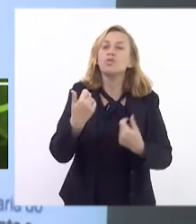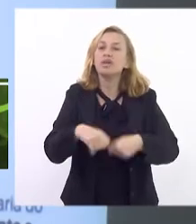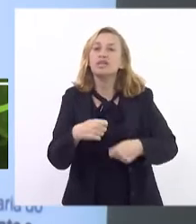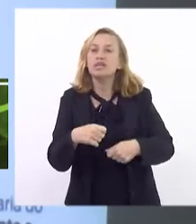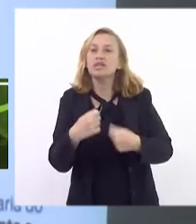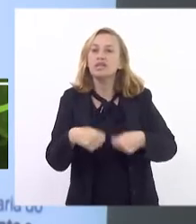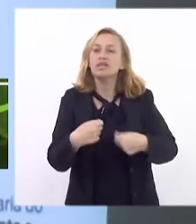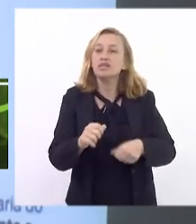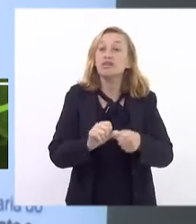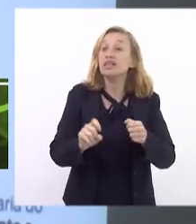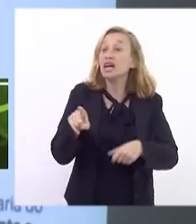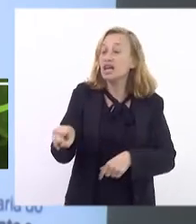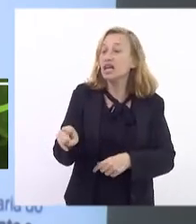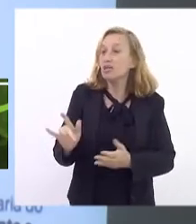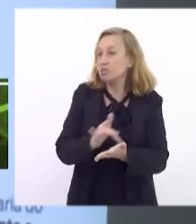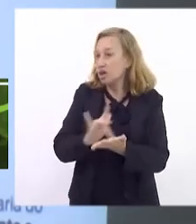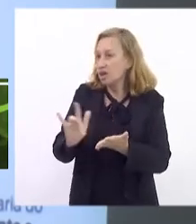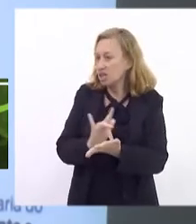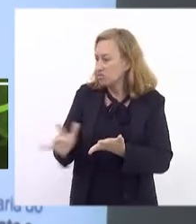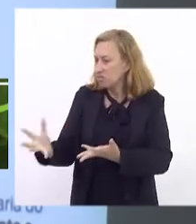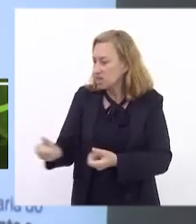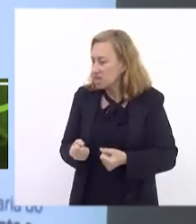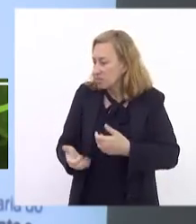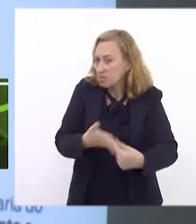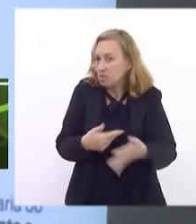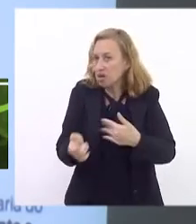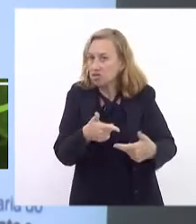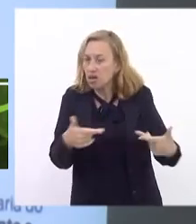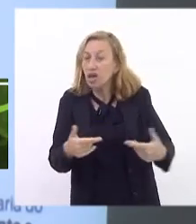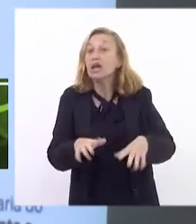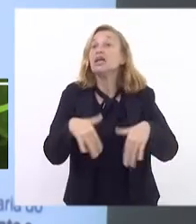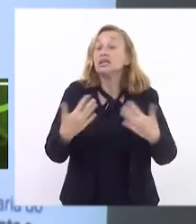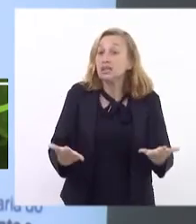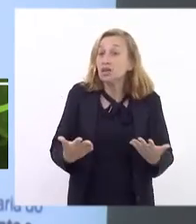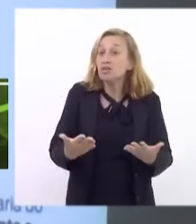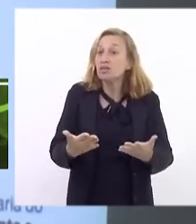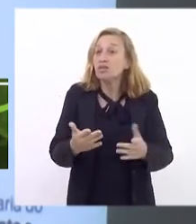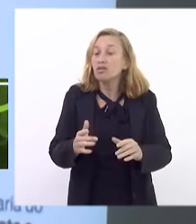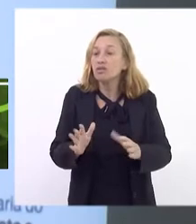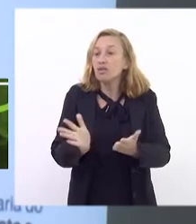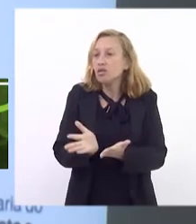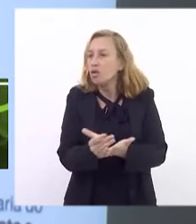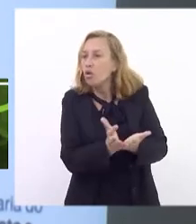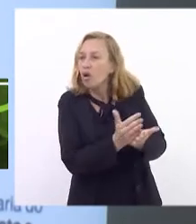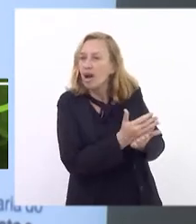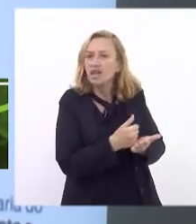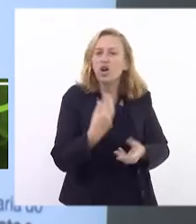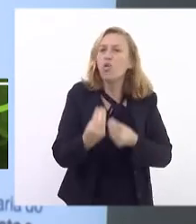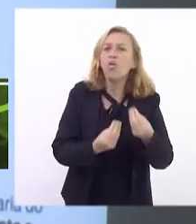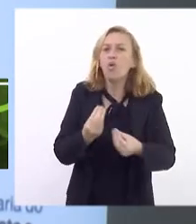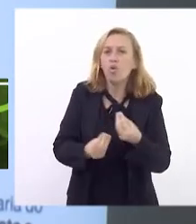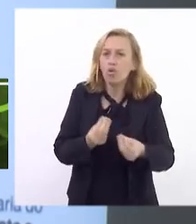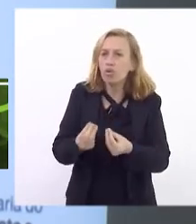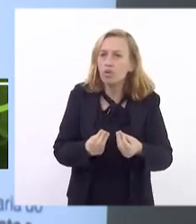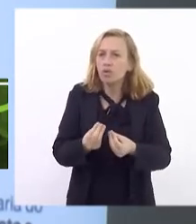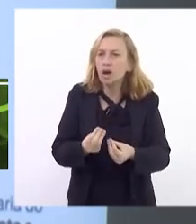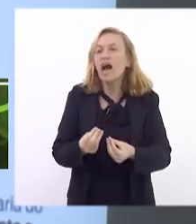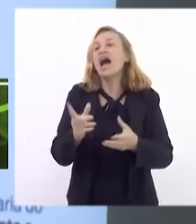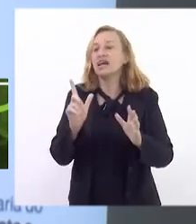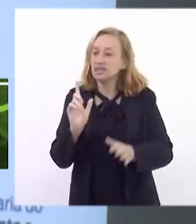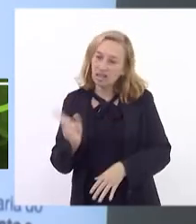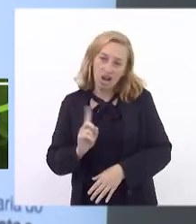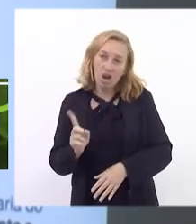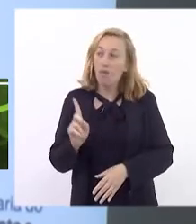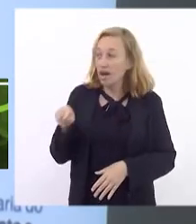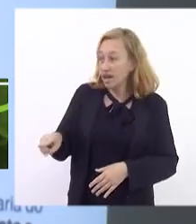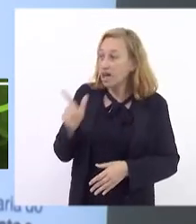ali? Porque eletroeletrônico ele não recebe de qualquer maneira. Então, vão ser feitas agências de coleta seletiva? Ah, não, a questão é rio. Aqui é